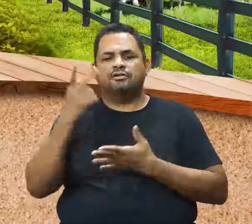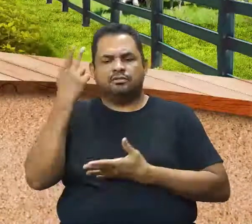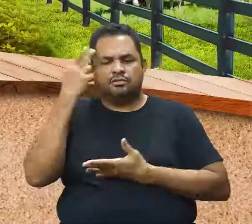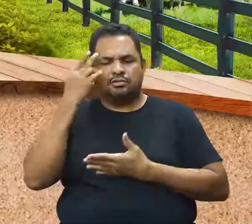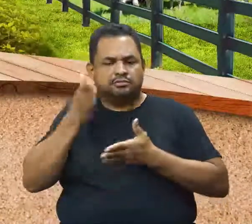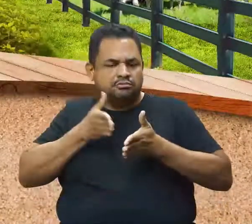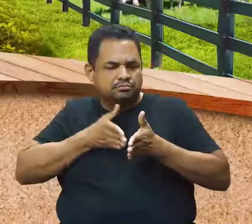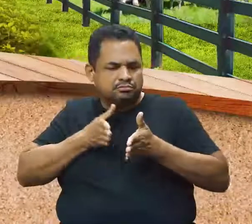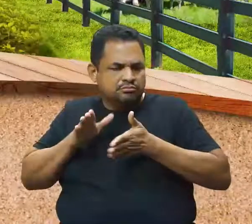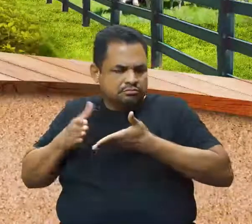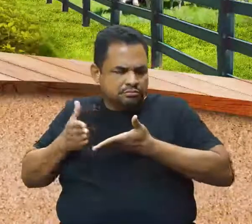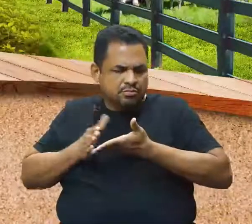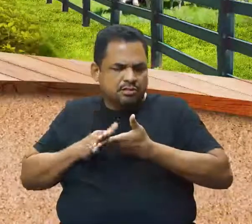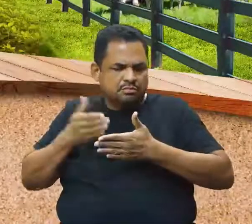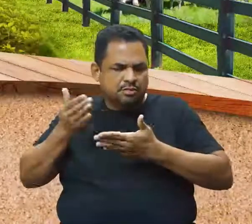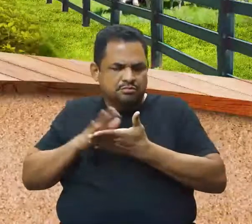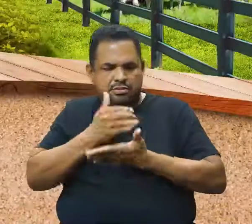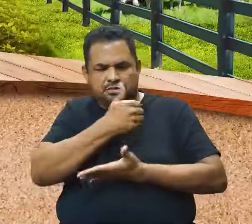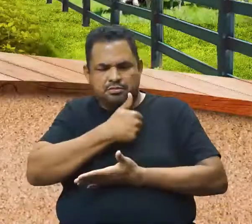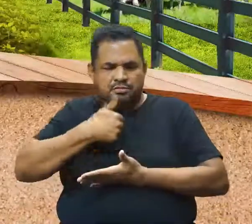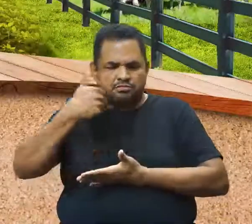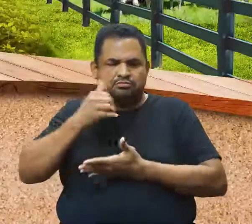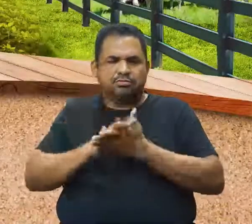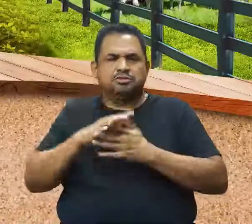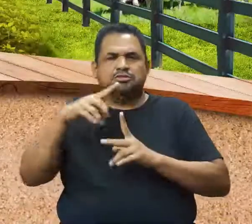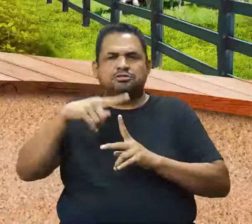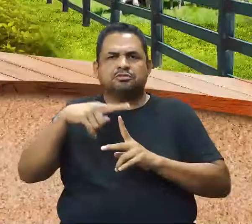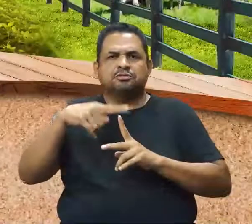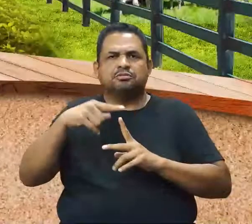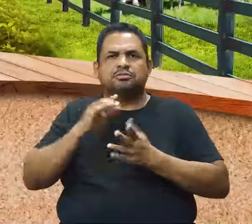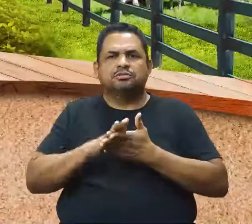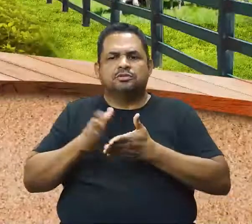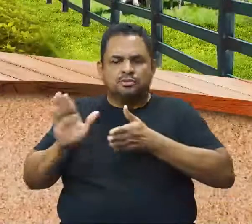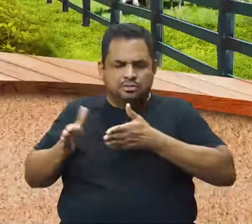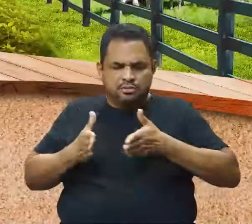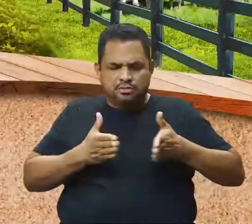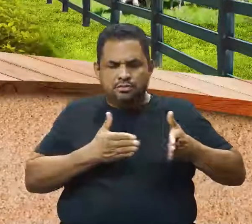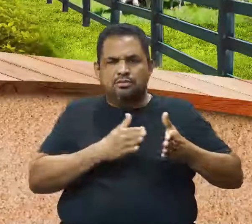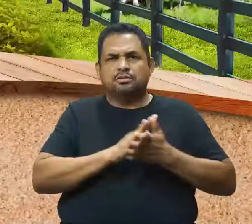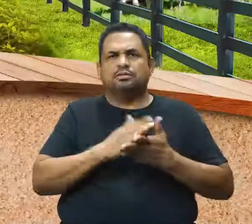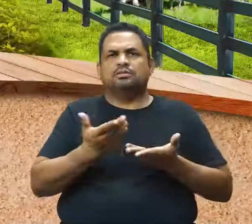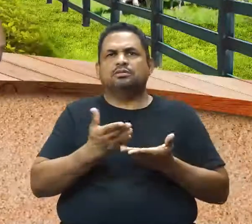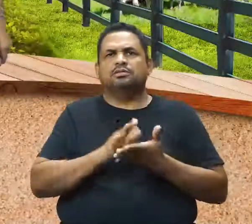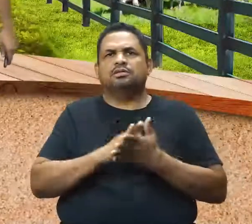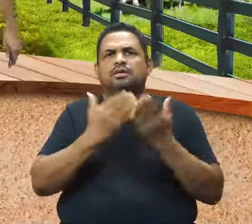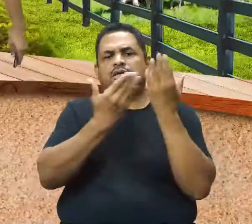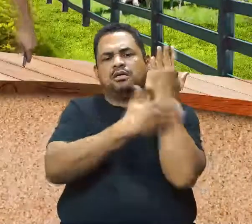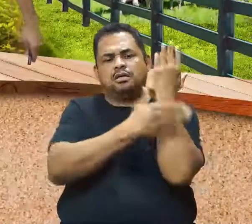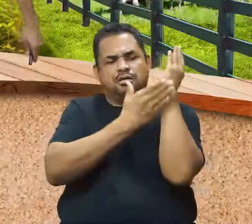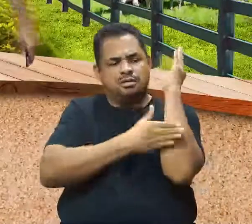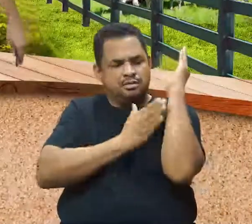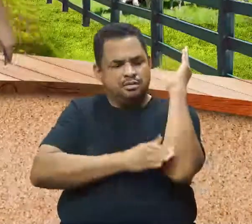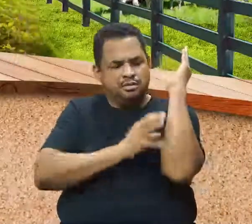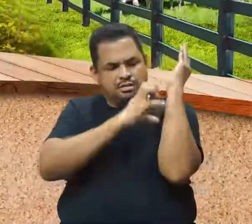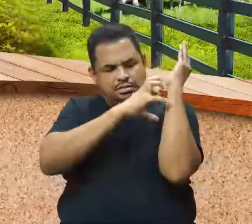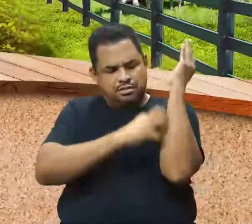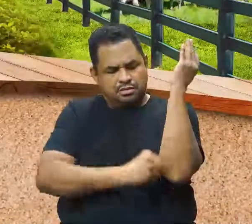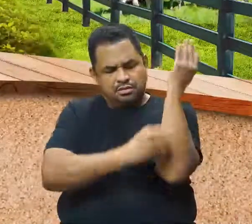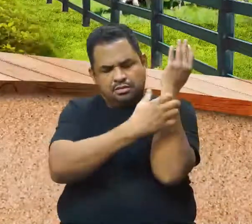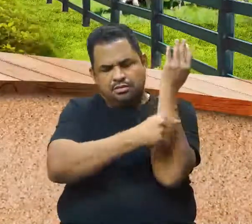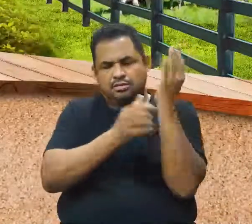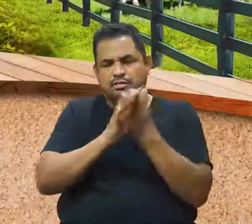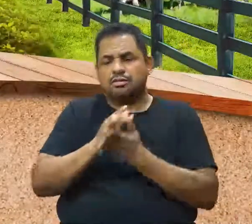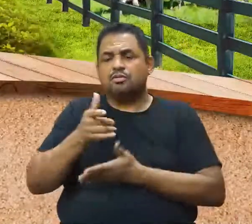pelos beneficiamentos e tipos de processamento, a casca, ela também é direcionada para uma